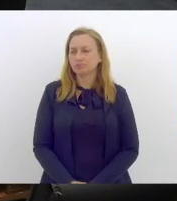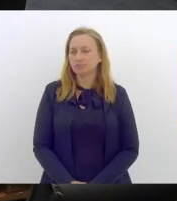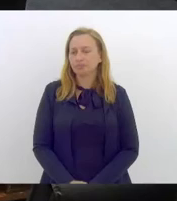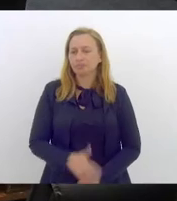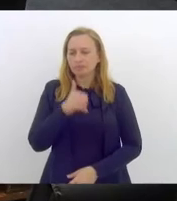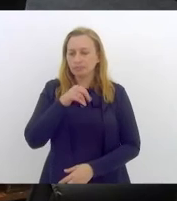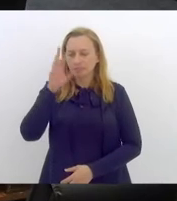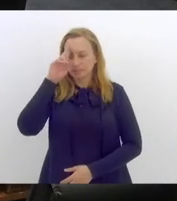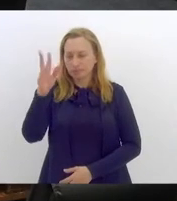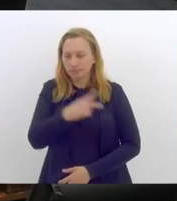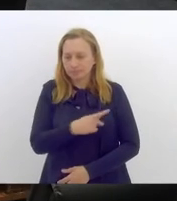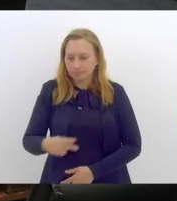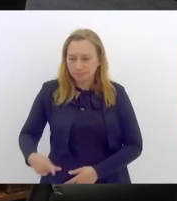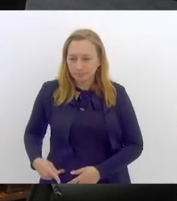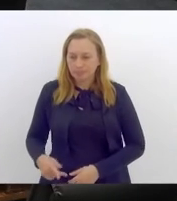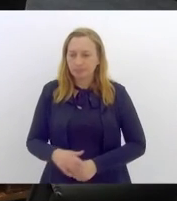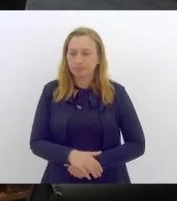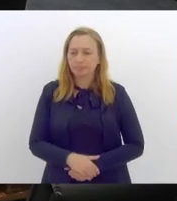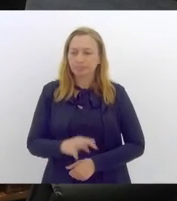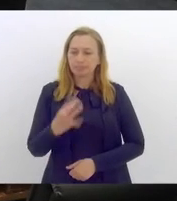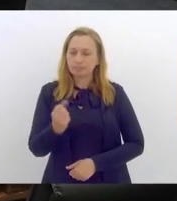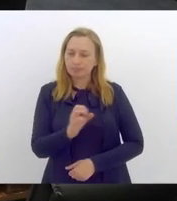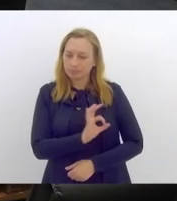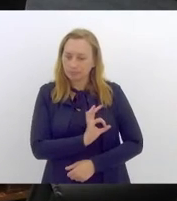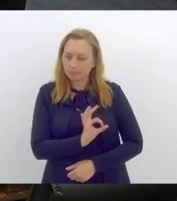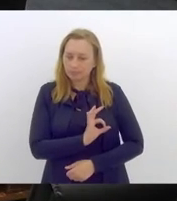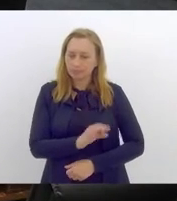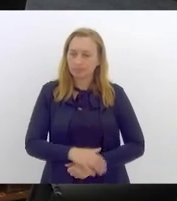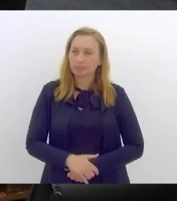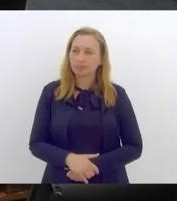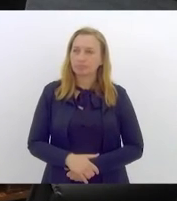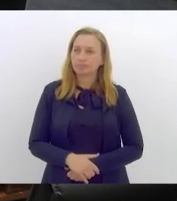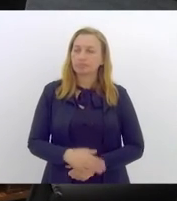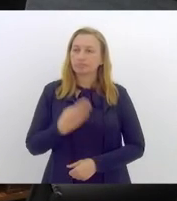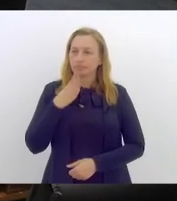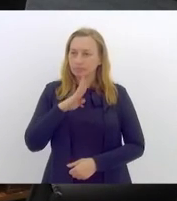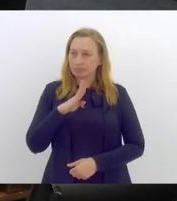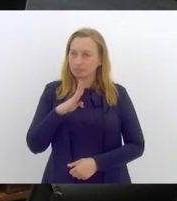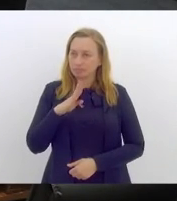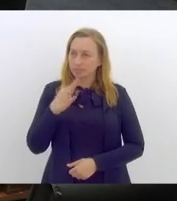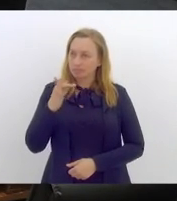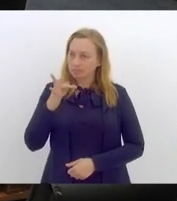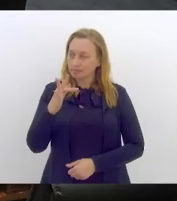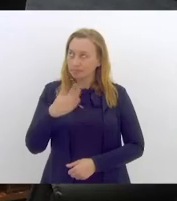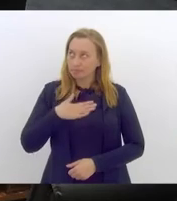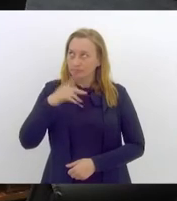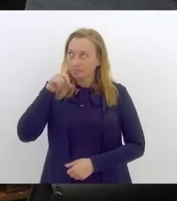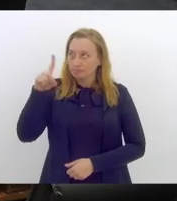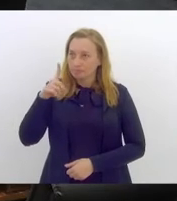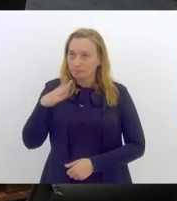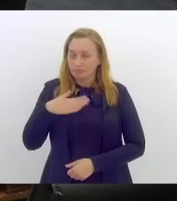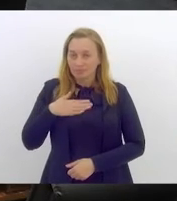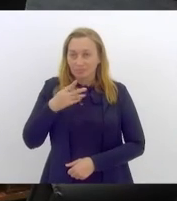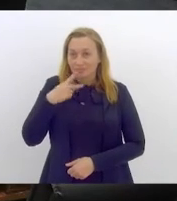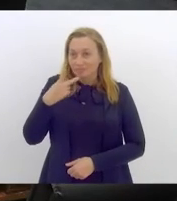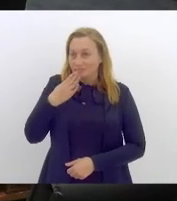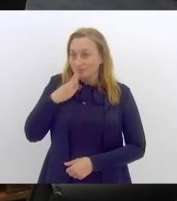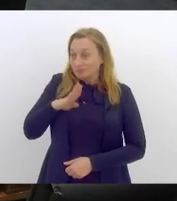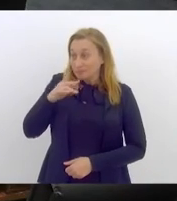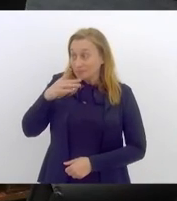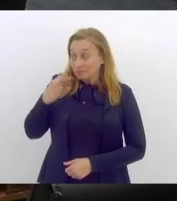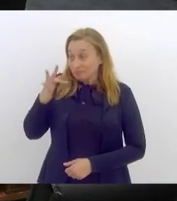Senhora presidenta, Marta Rocha, prometo ser breve. Ai, meu Deus, quando a gente fala assim, prometo ser